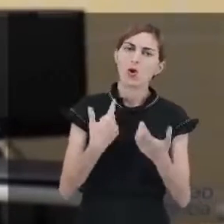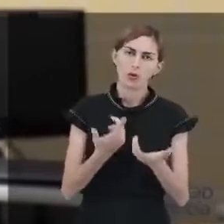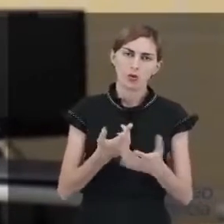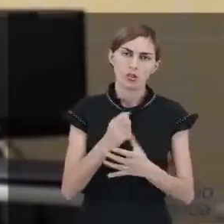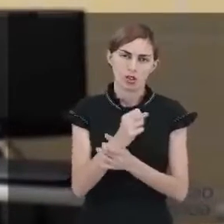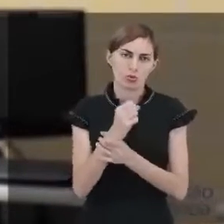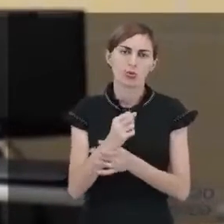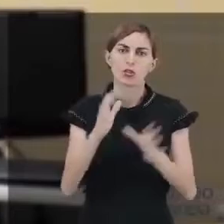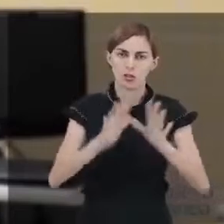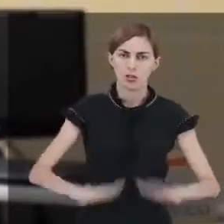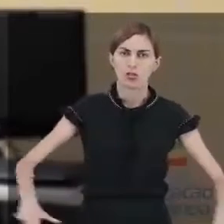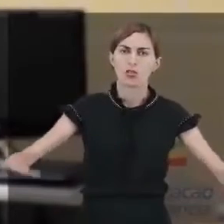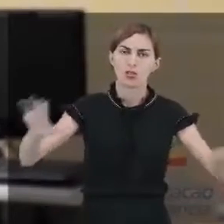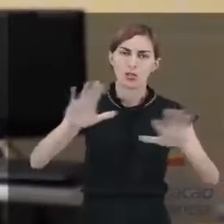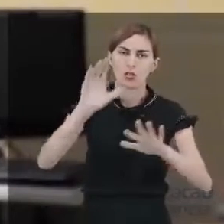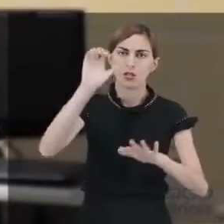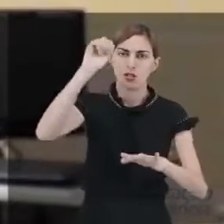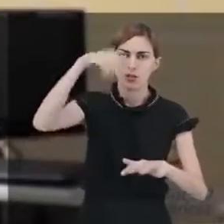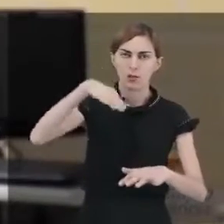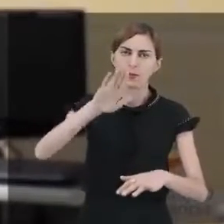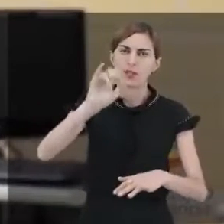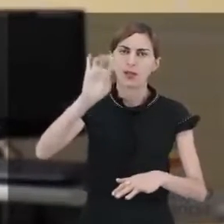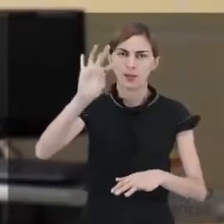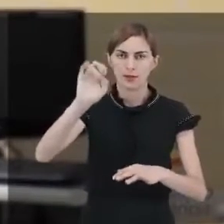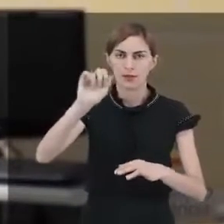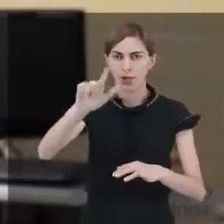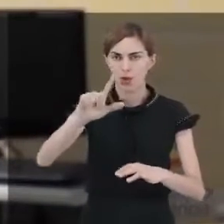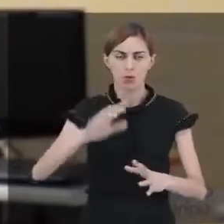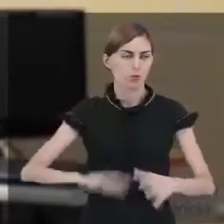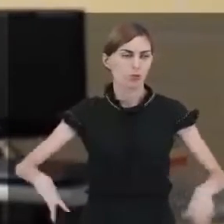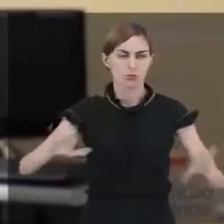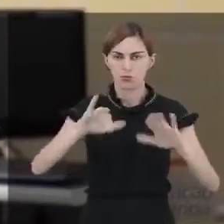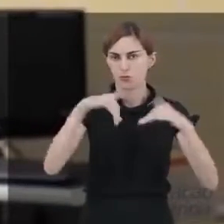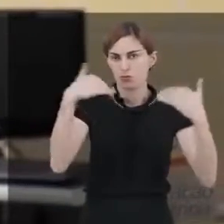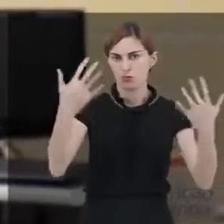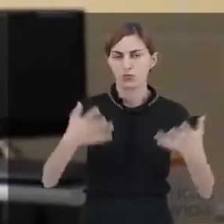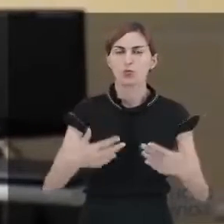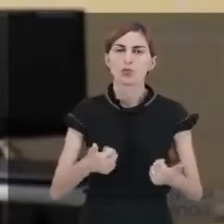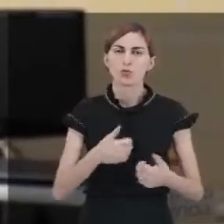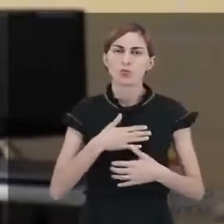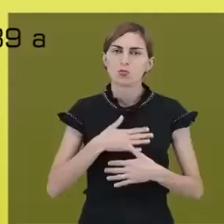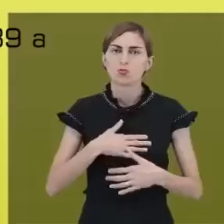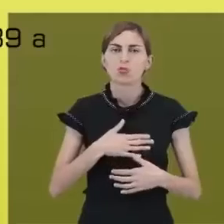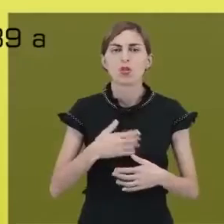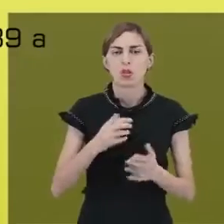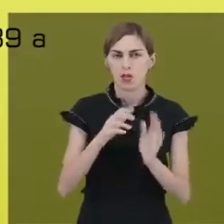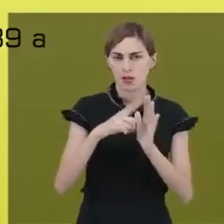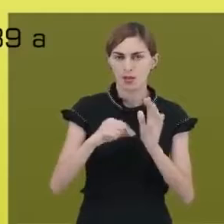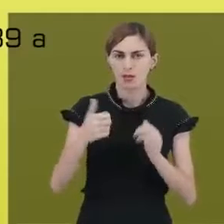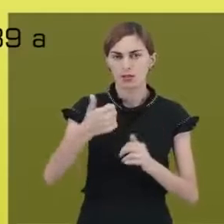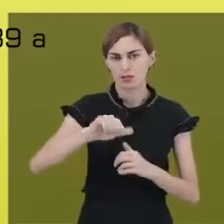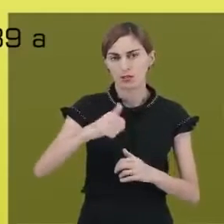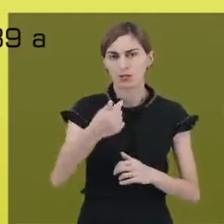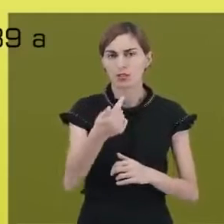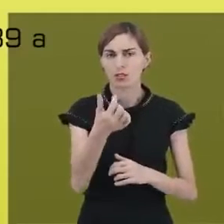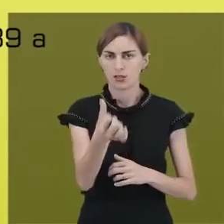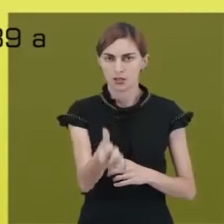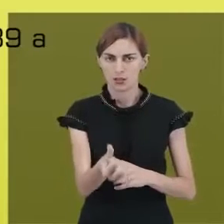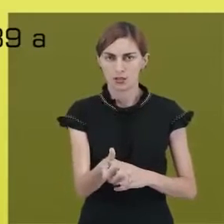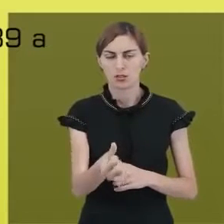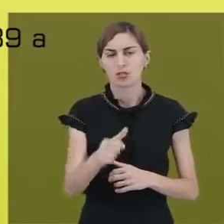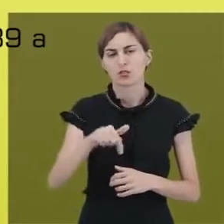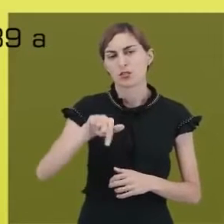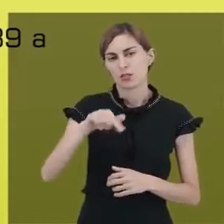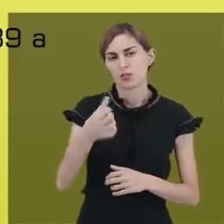conforto ambiental em termos de iluminação. E falando em conforto ambiental, nós teremos nos artigos seguintes, o 176, falando